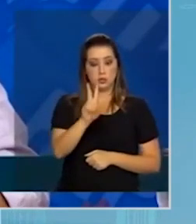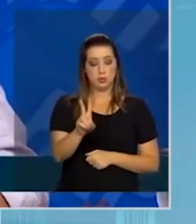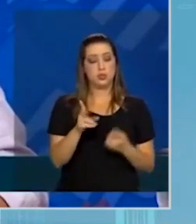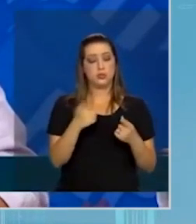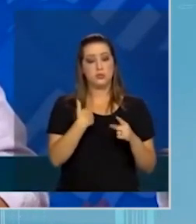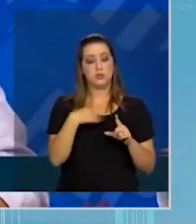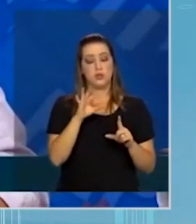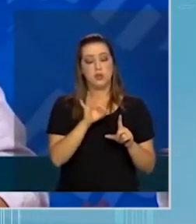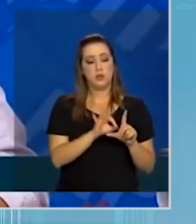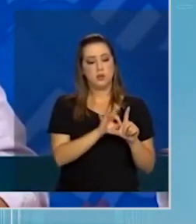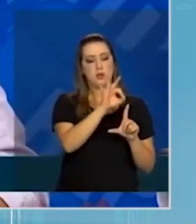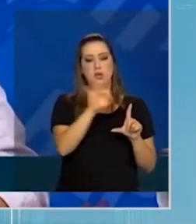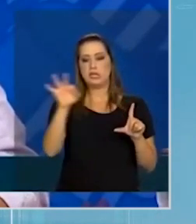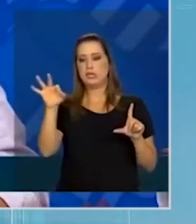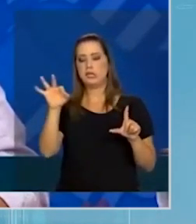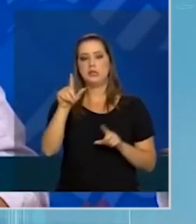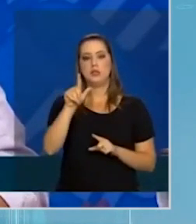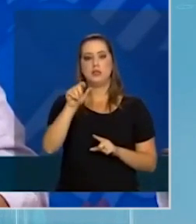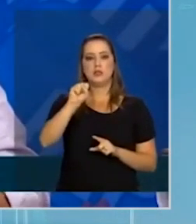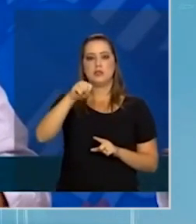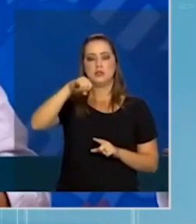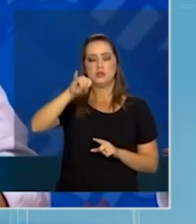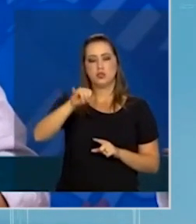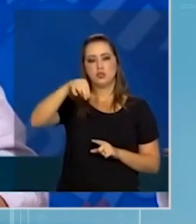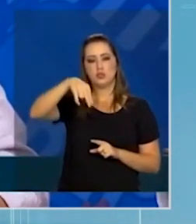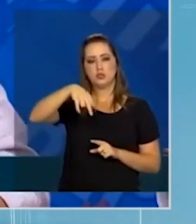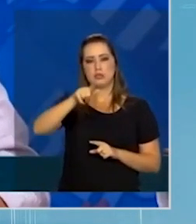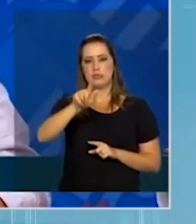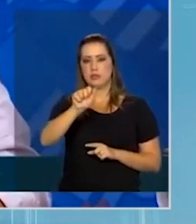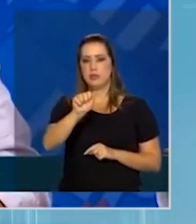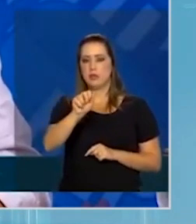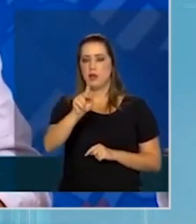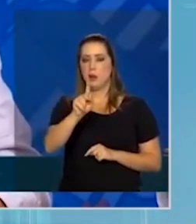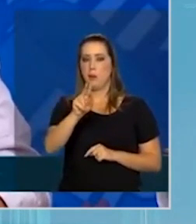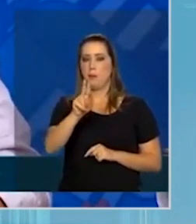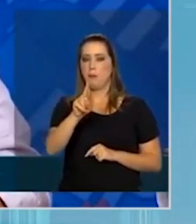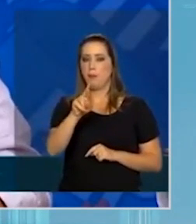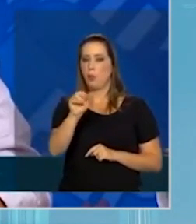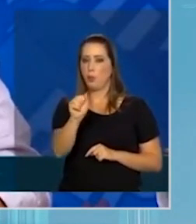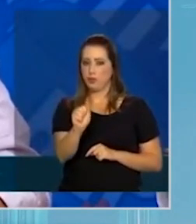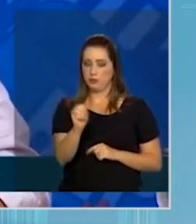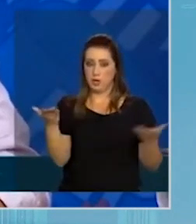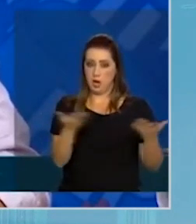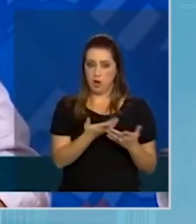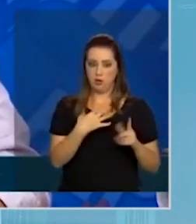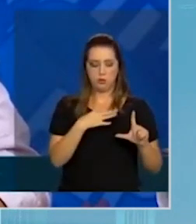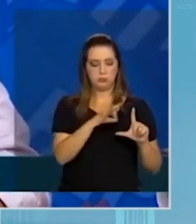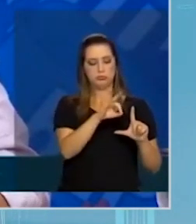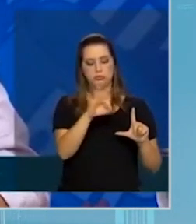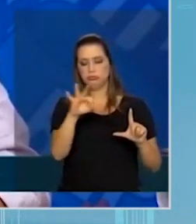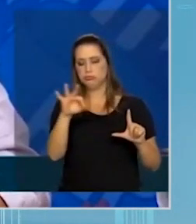da Polícia Federal um relatório Inicial já afirmando que Ibanez não acabou sendo